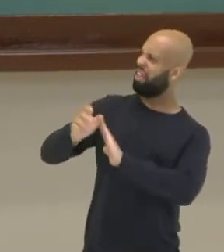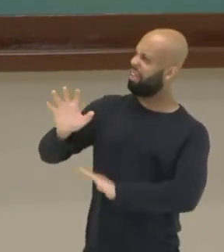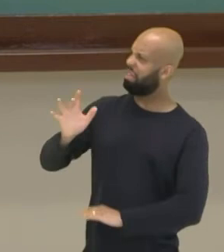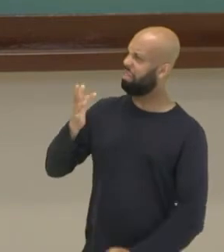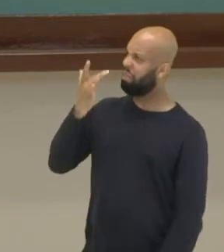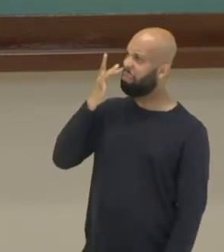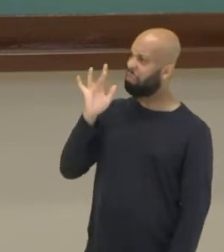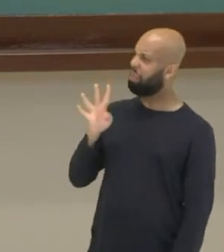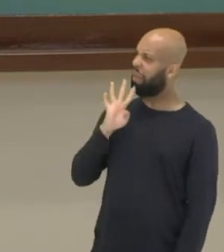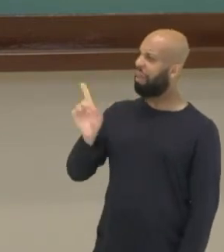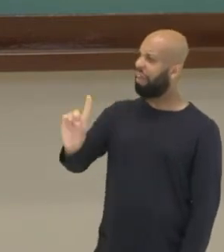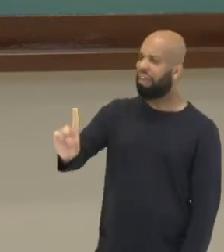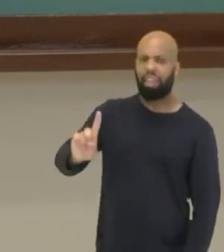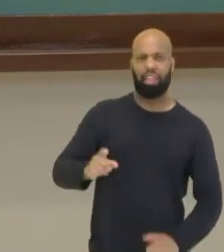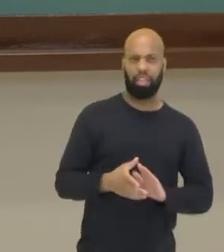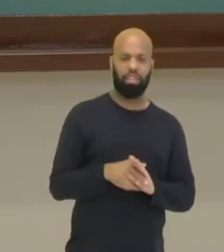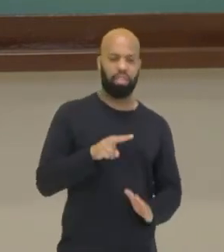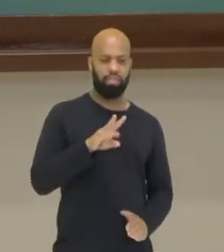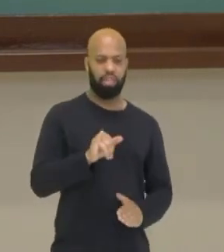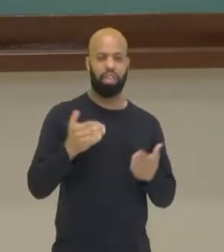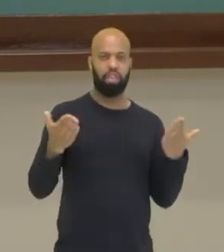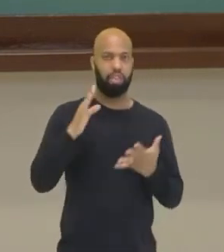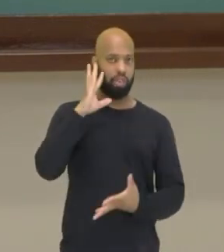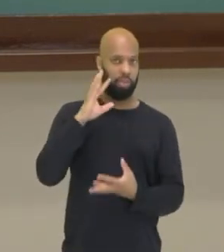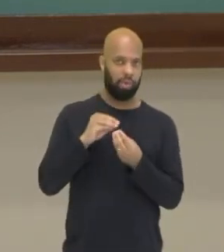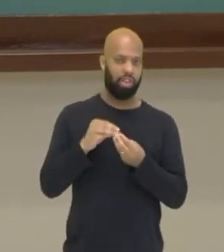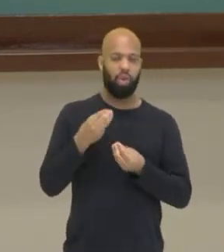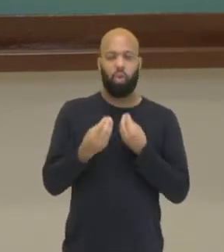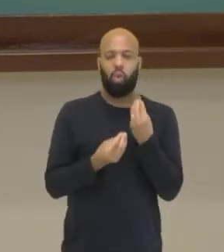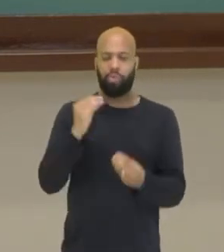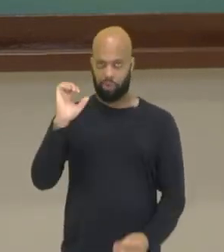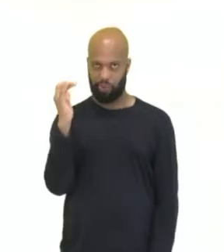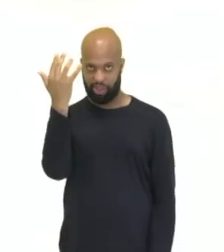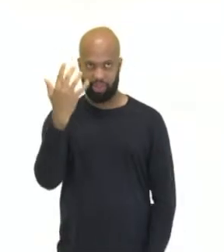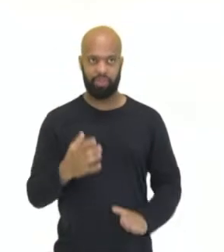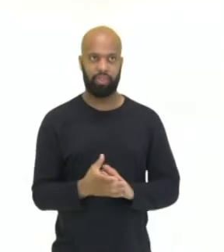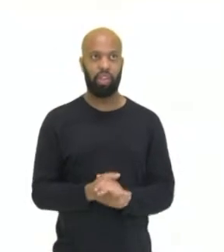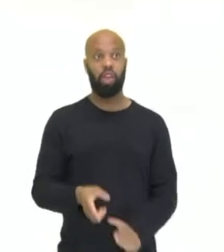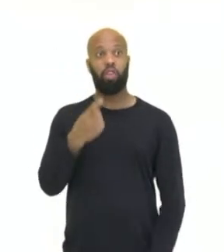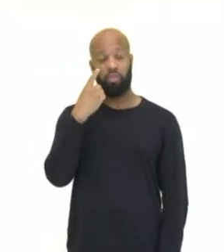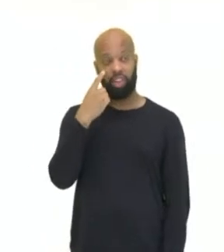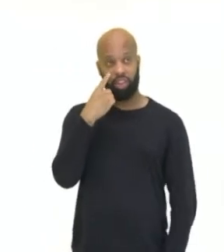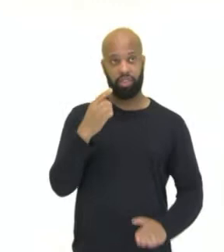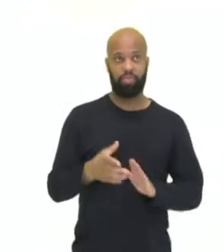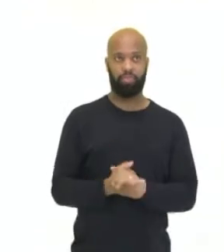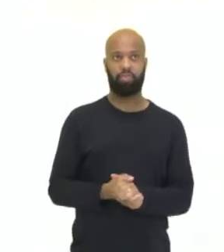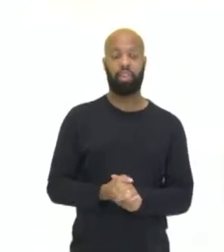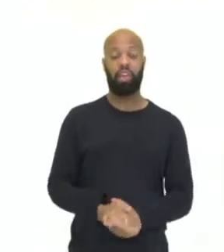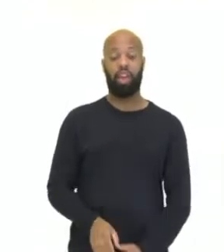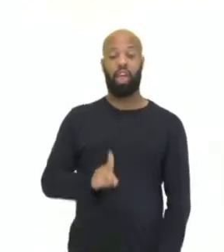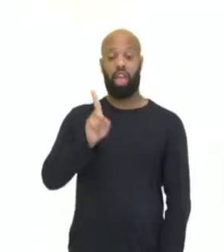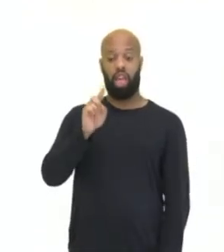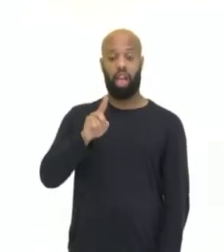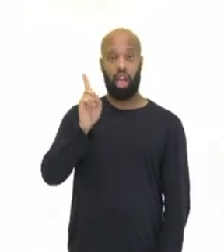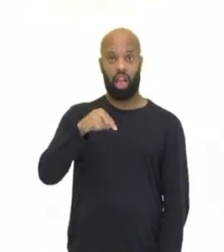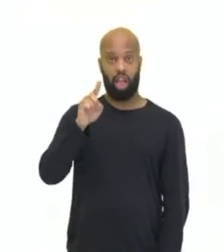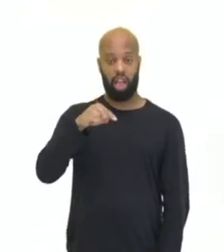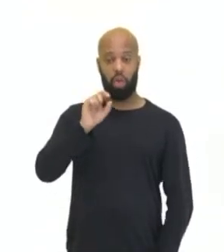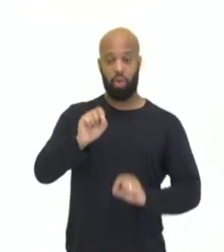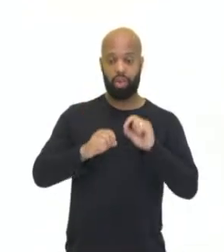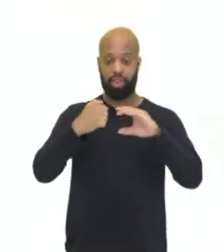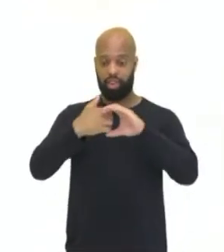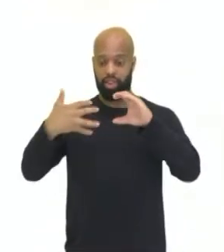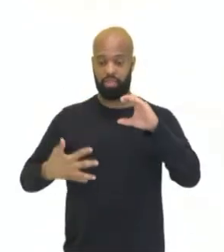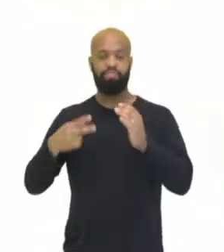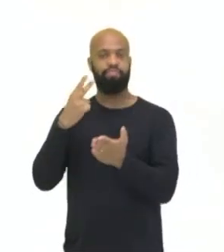que significam. Vamos compreender melhor como isso ocorre? Vejamos. Ó, isso é uma característica muito recorrente, né?